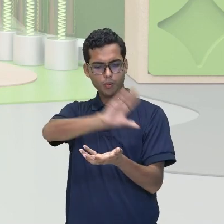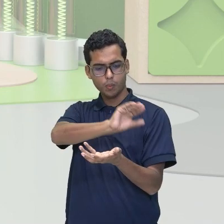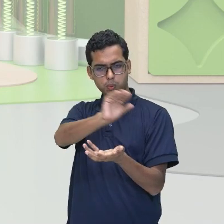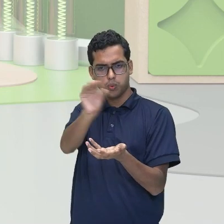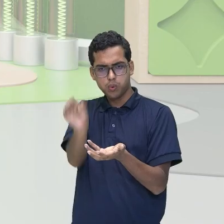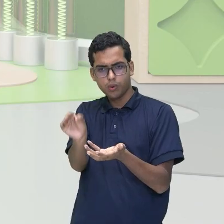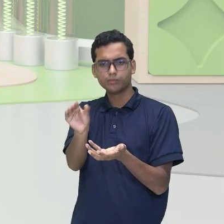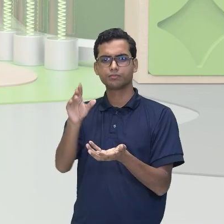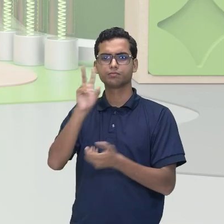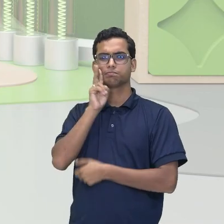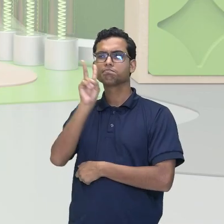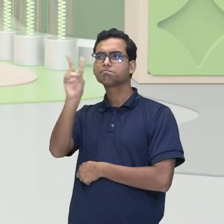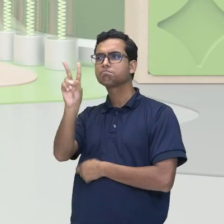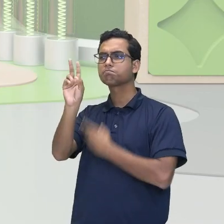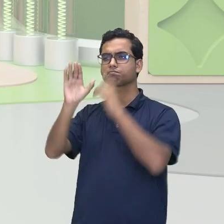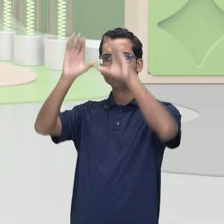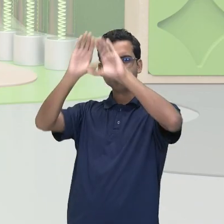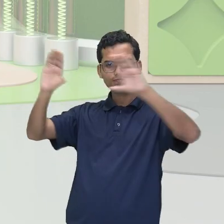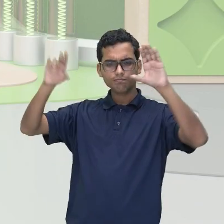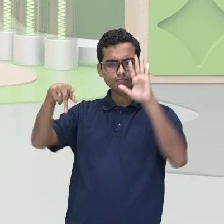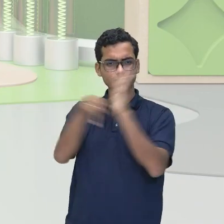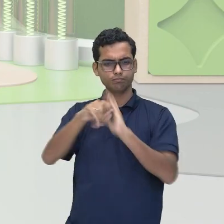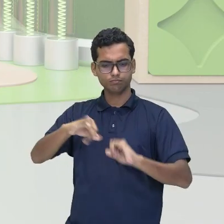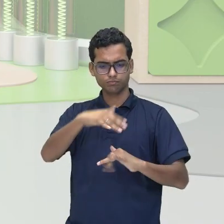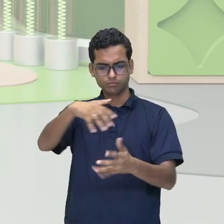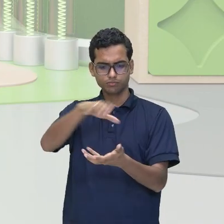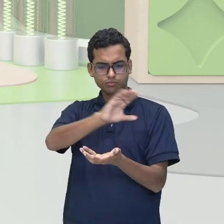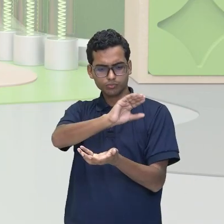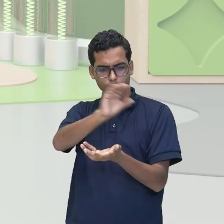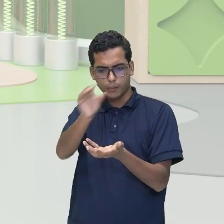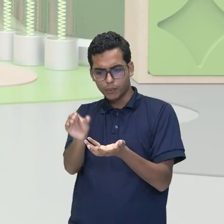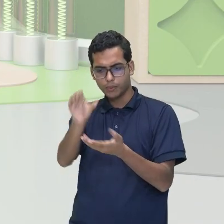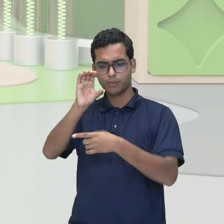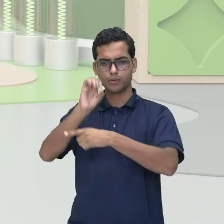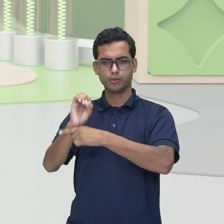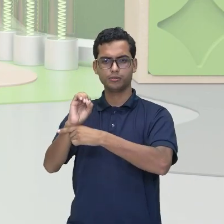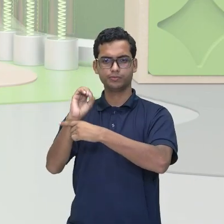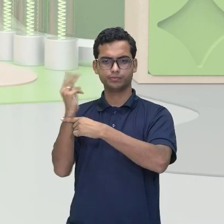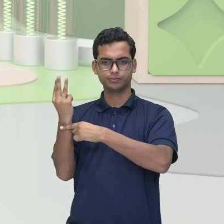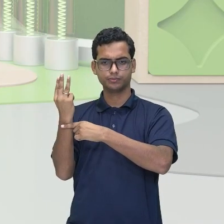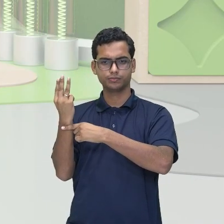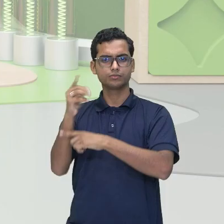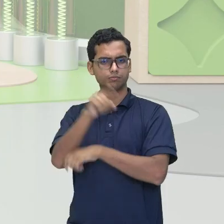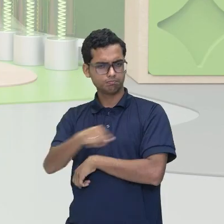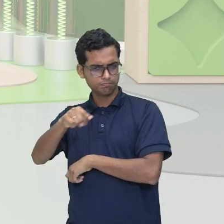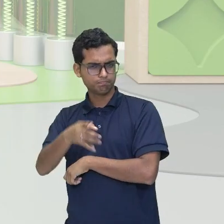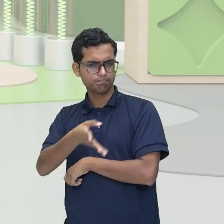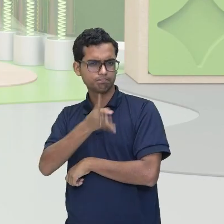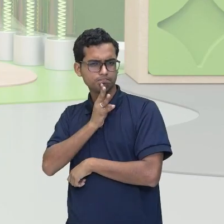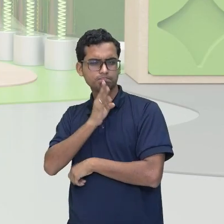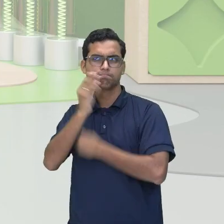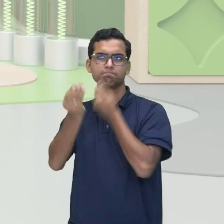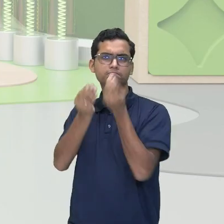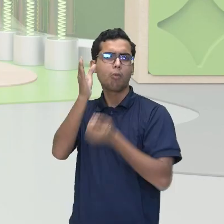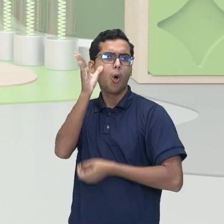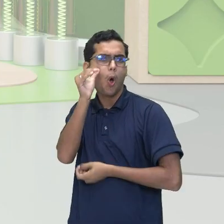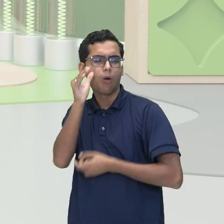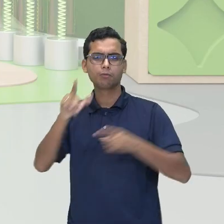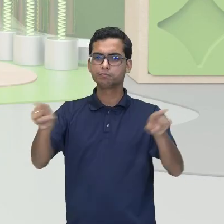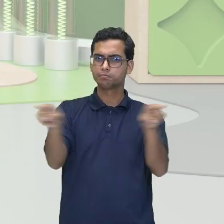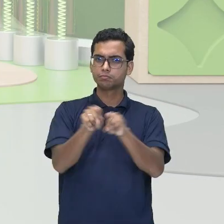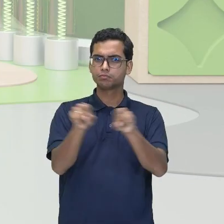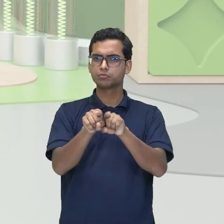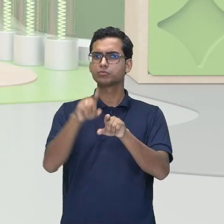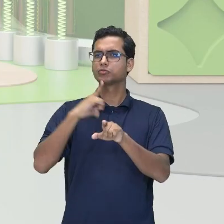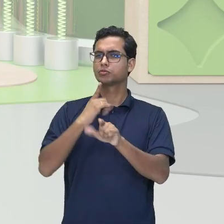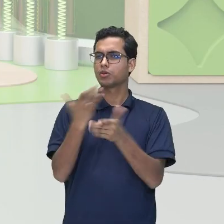falar sobre ela. E aí, você tem a curiosidade de conhecê-la? E que tal se nós